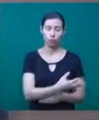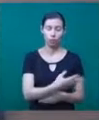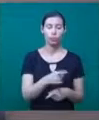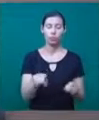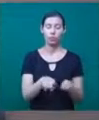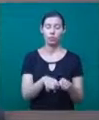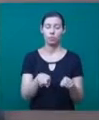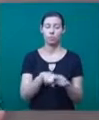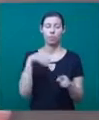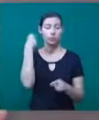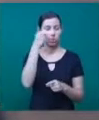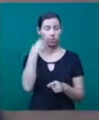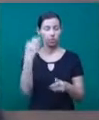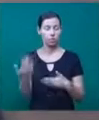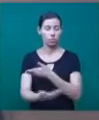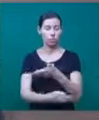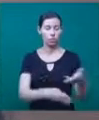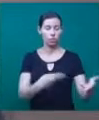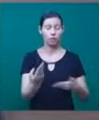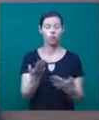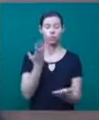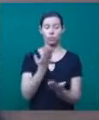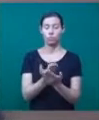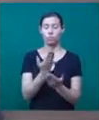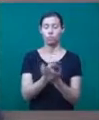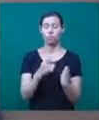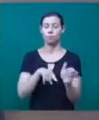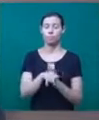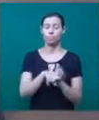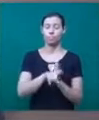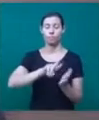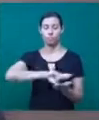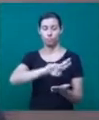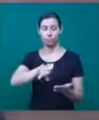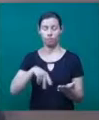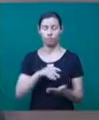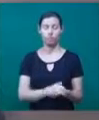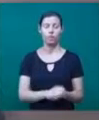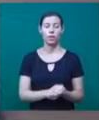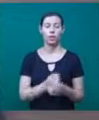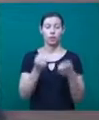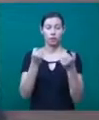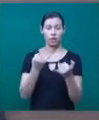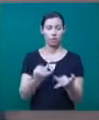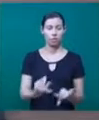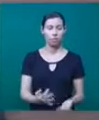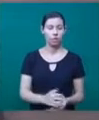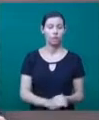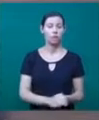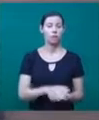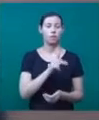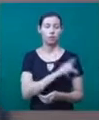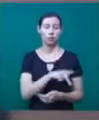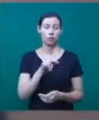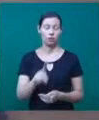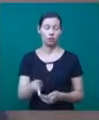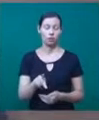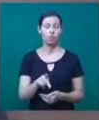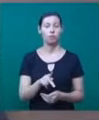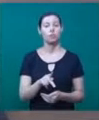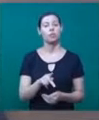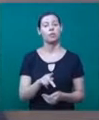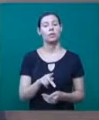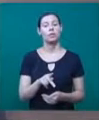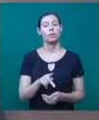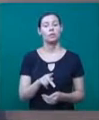de troca mesmo de experiências com base em estudos e pesquisas em diferentes áreas. Quem fala mais com a gente sobre esse evento é o professor do